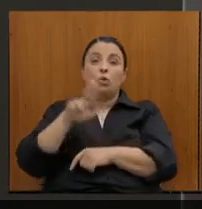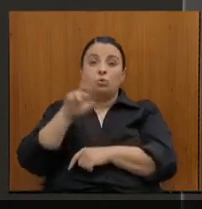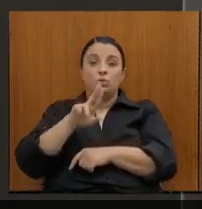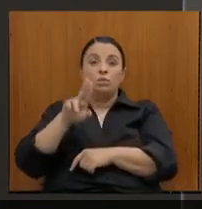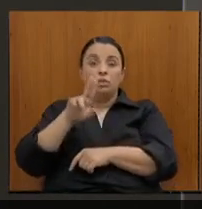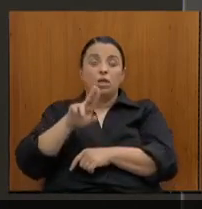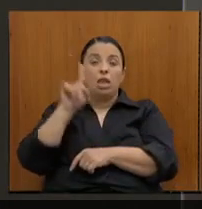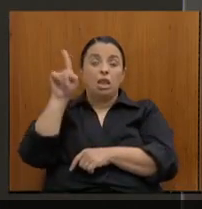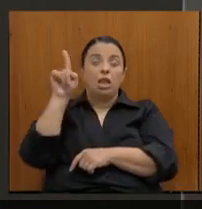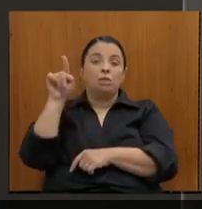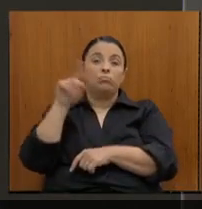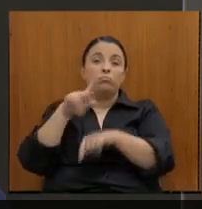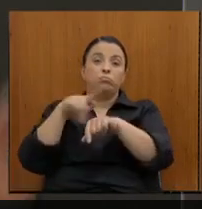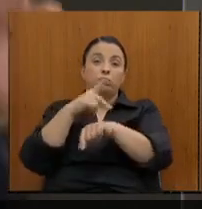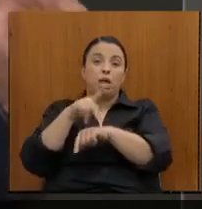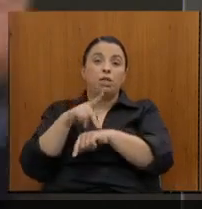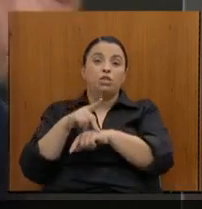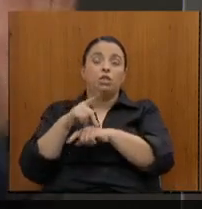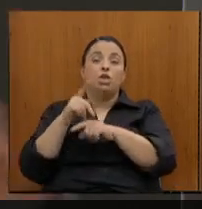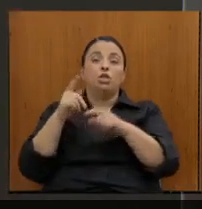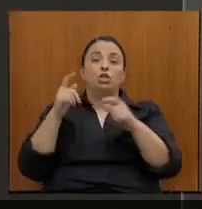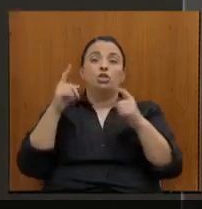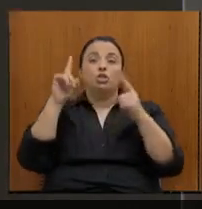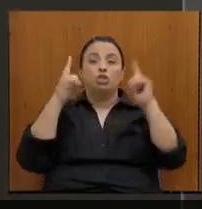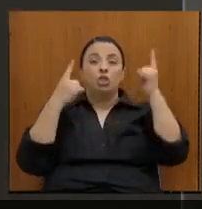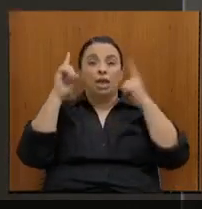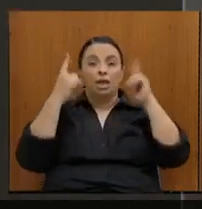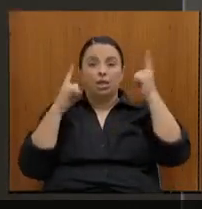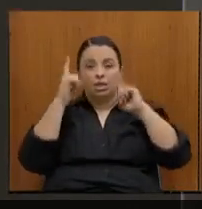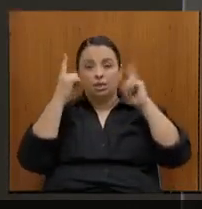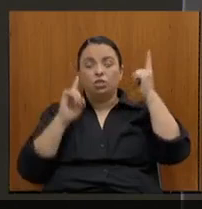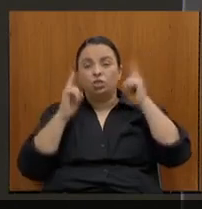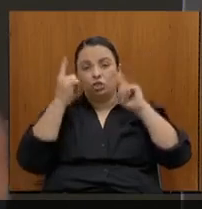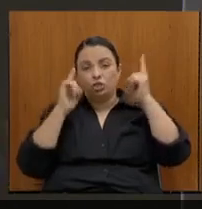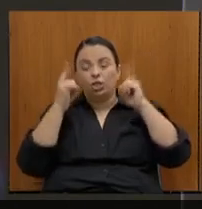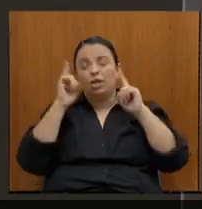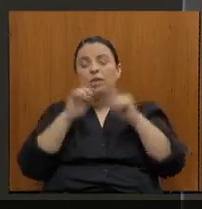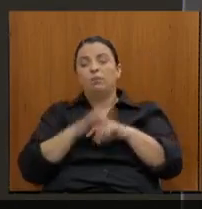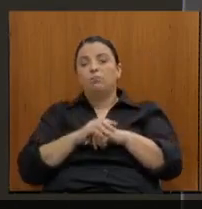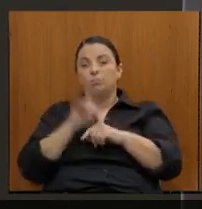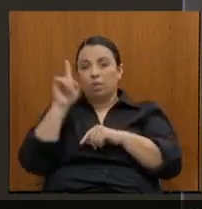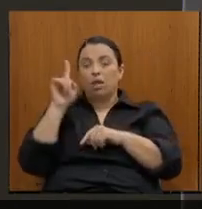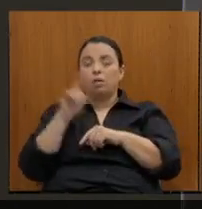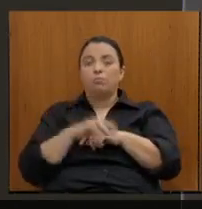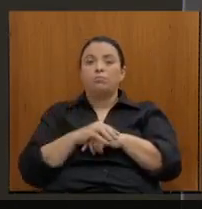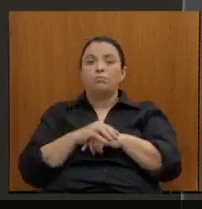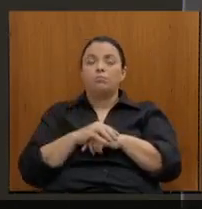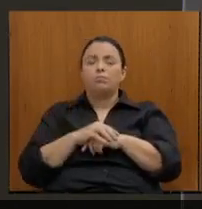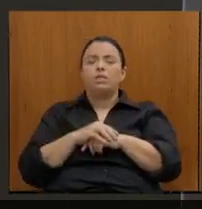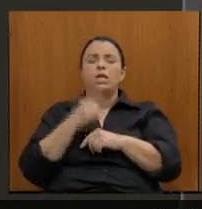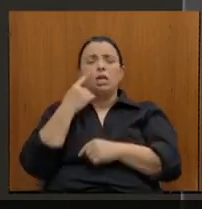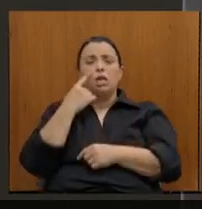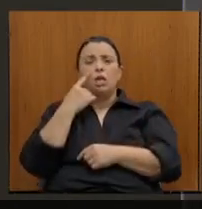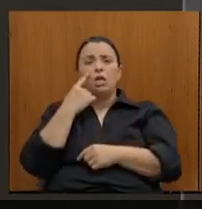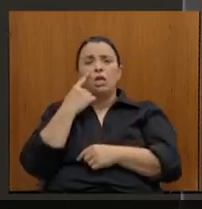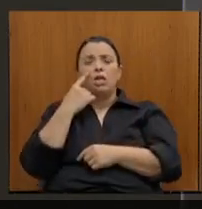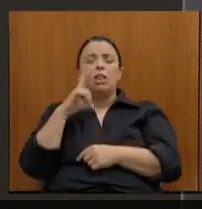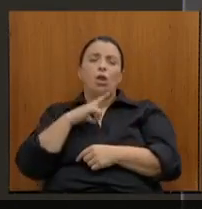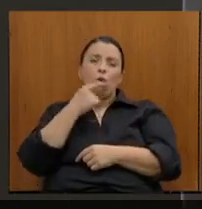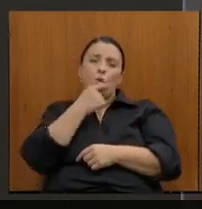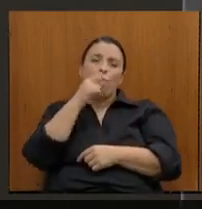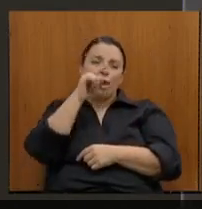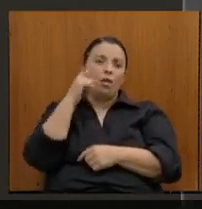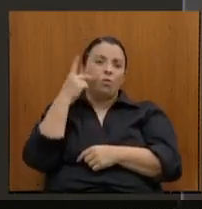no Chile é tá no Programa Nacional do Chile lá mas eu vi no trabalho do nosso companheiro lá do